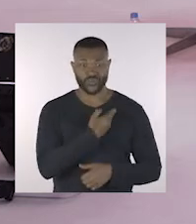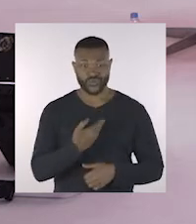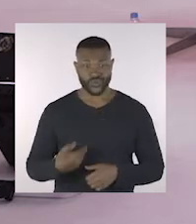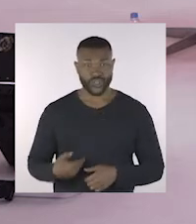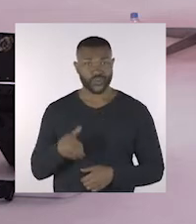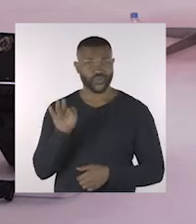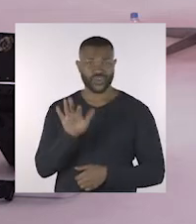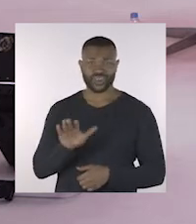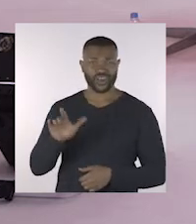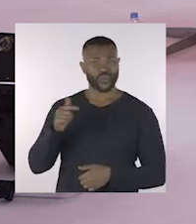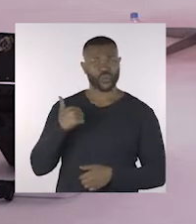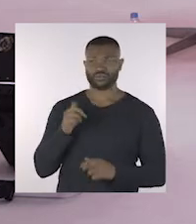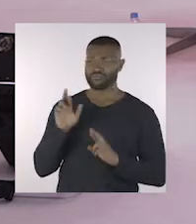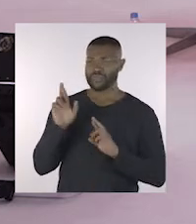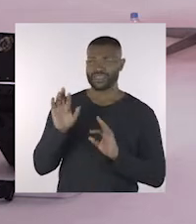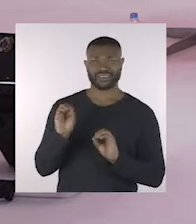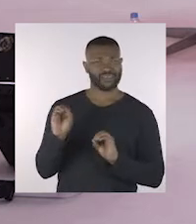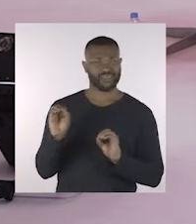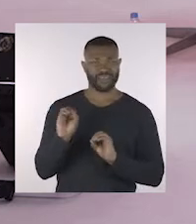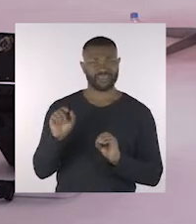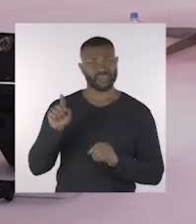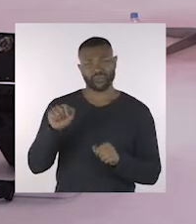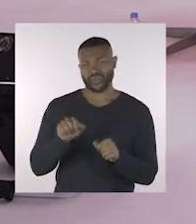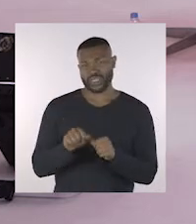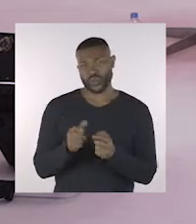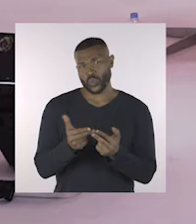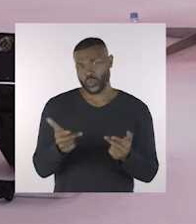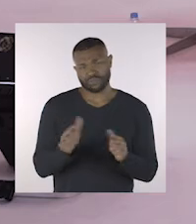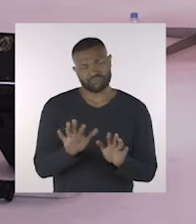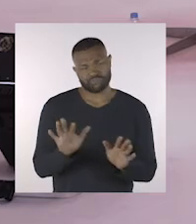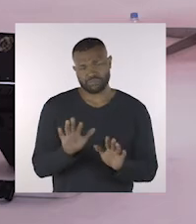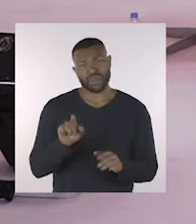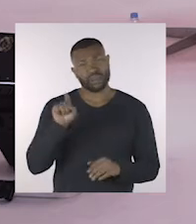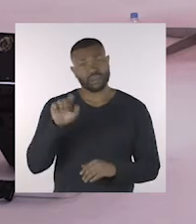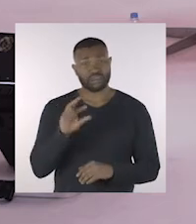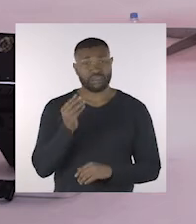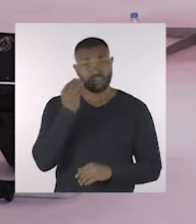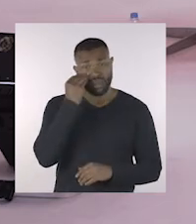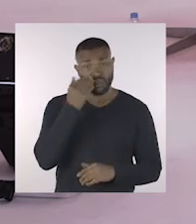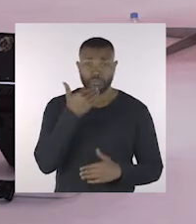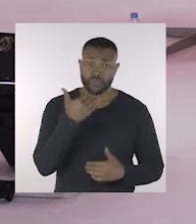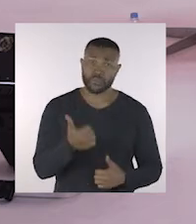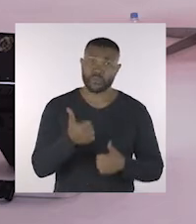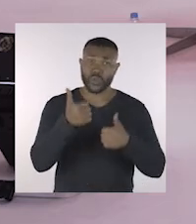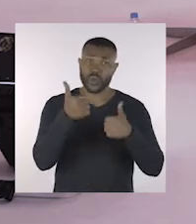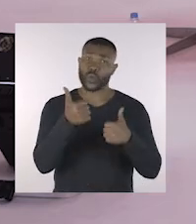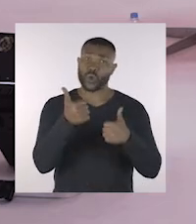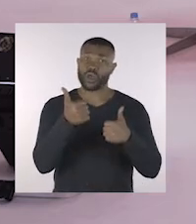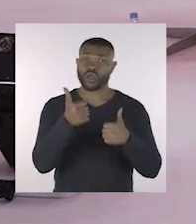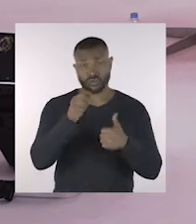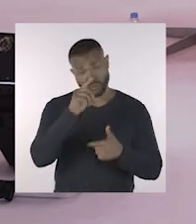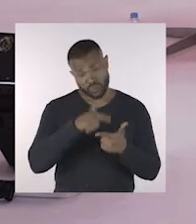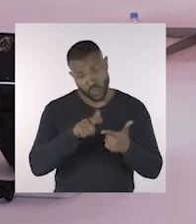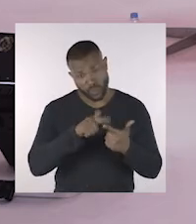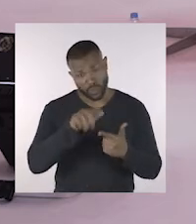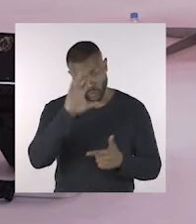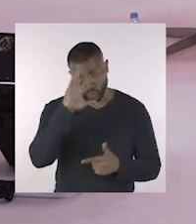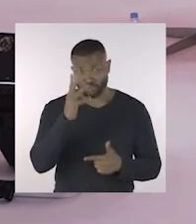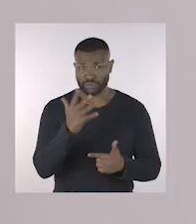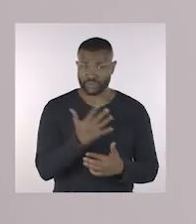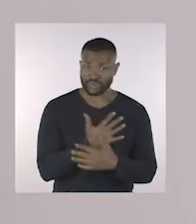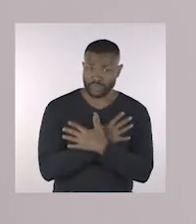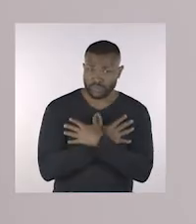o governo federal eu não tenho esperança nenhuma de que faça qualquer coisa que busque melhorar a